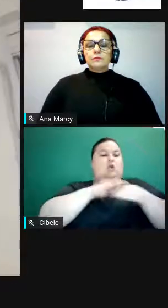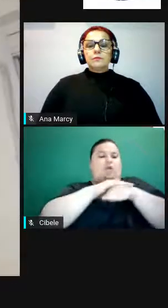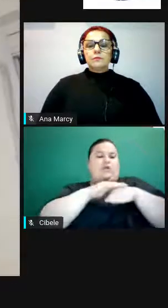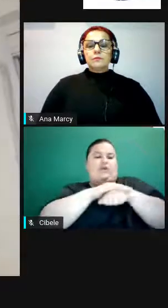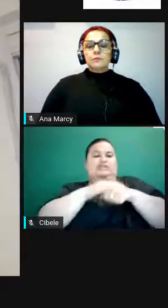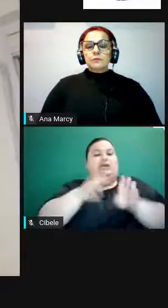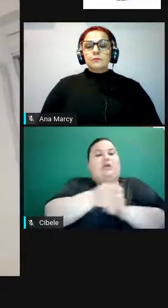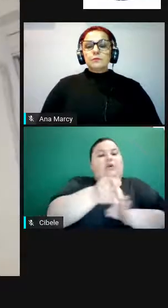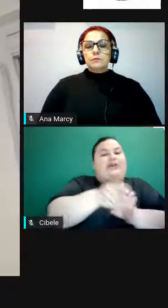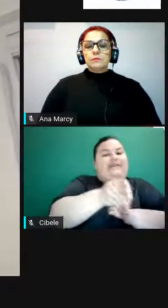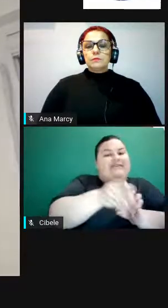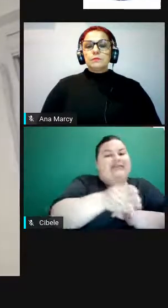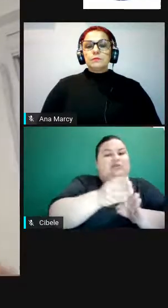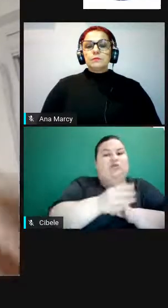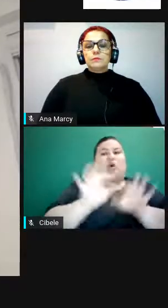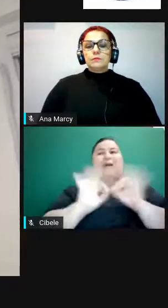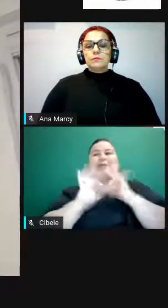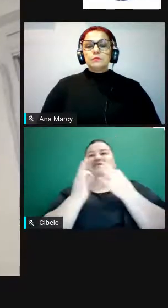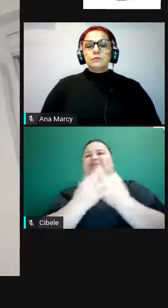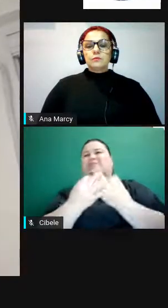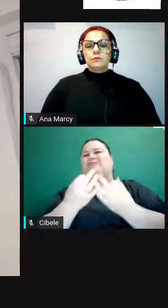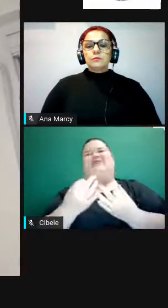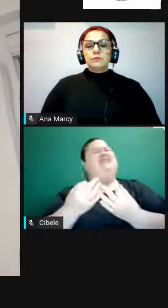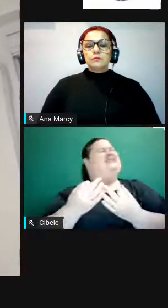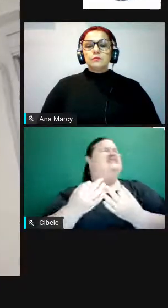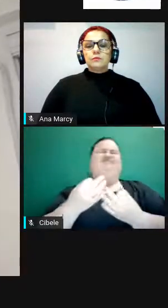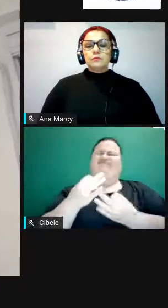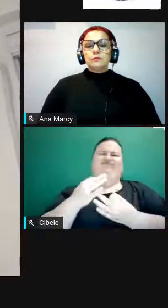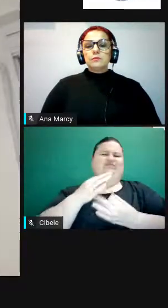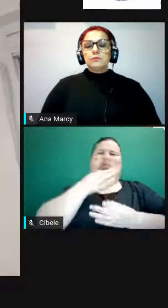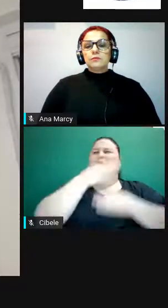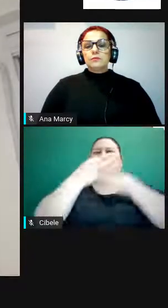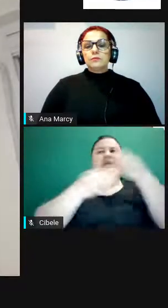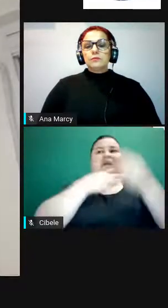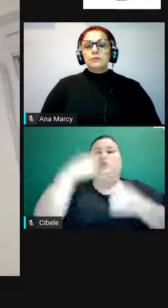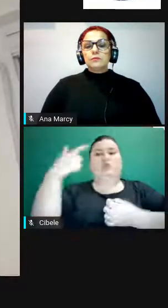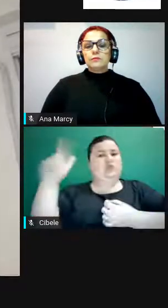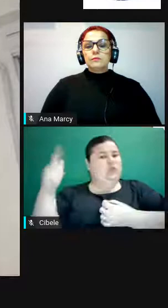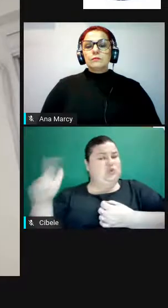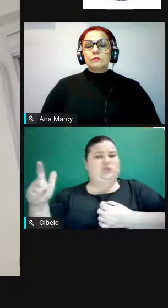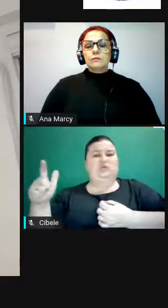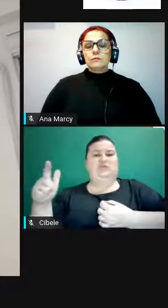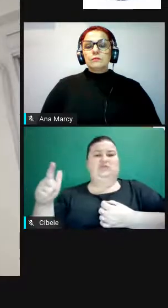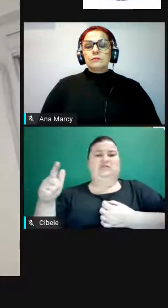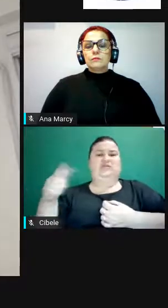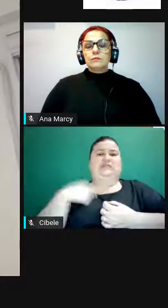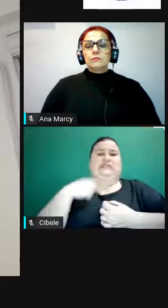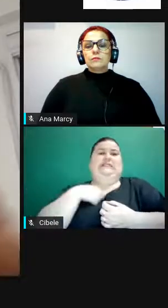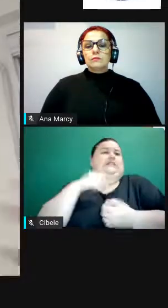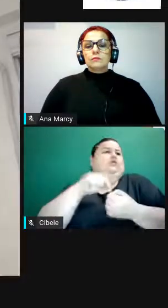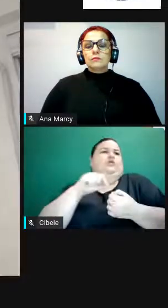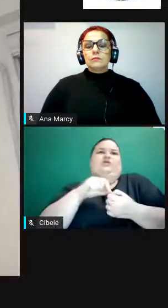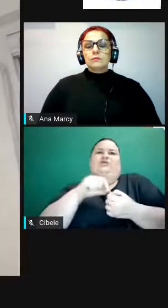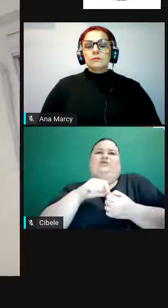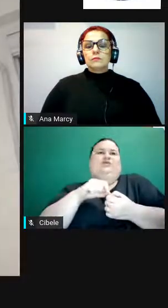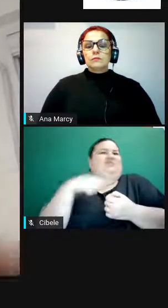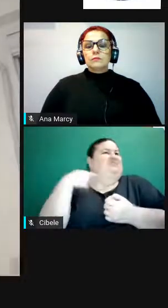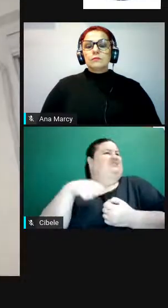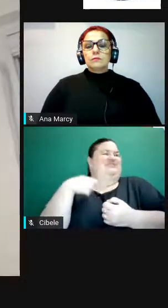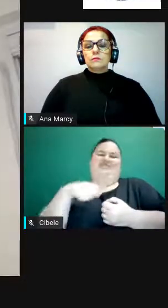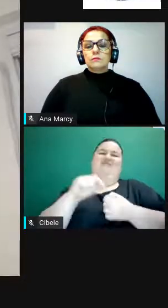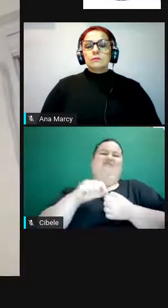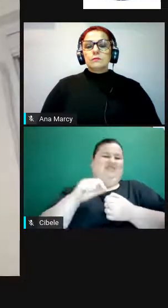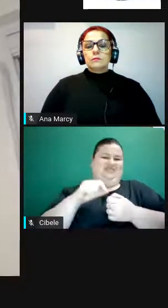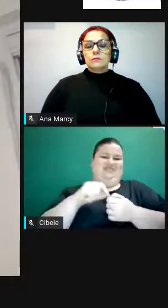e tal A contragosto da minha família A contragosto da opinião de muitas pessoas né mas eu fiz aquilo que tava dentro do meu coração eu saí